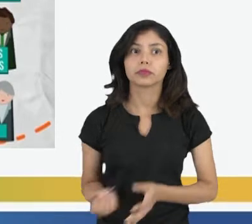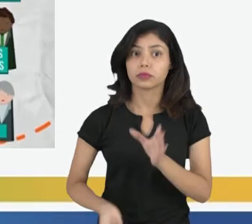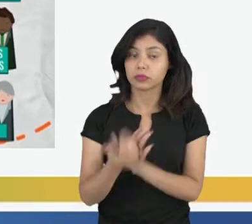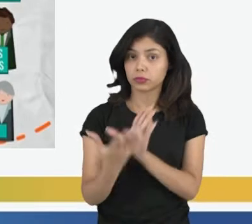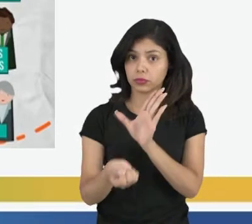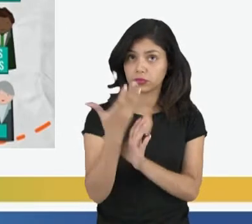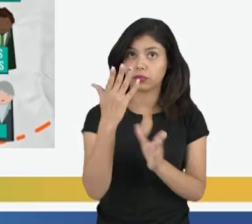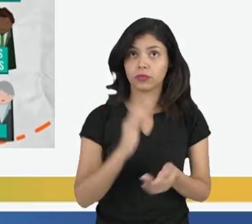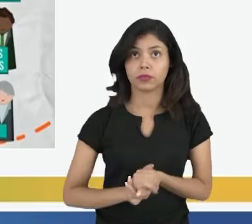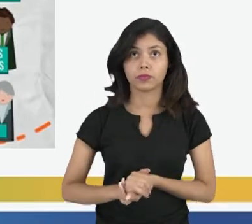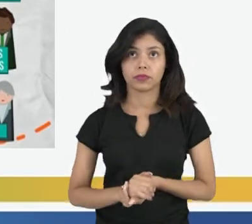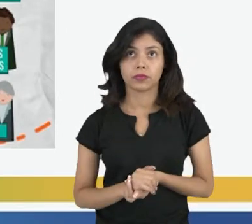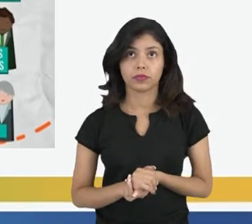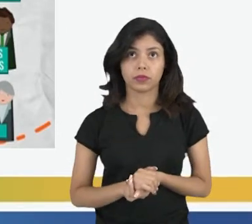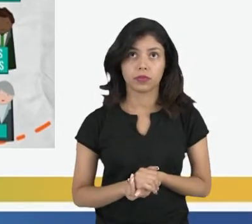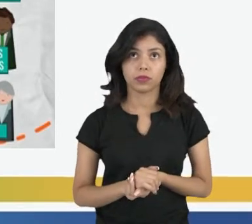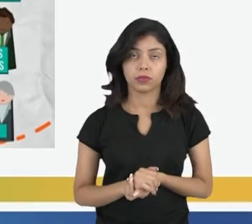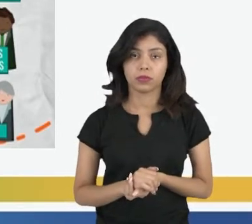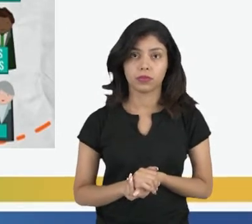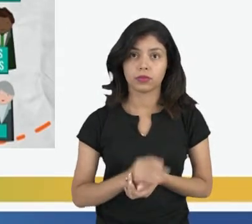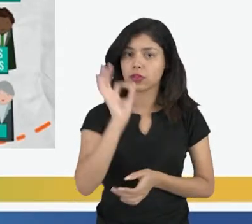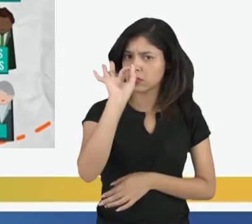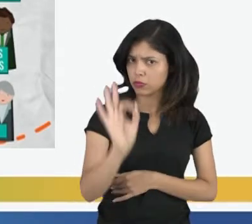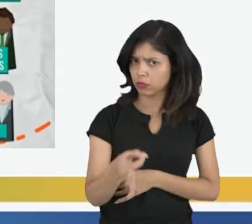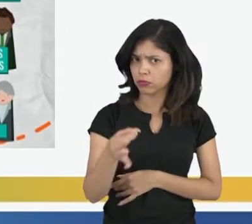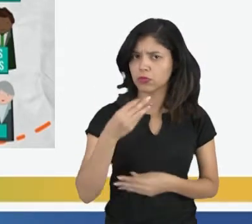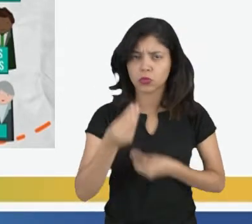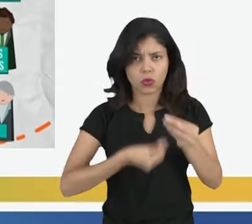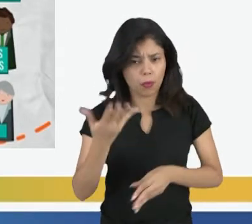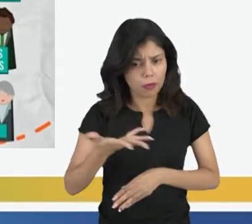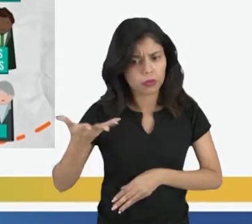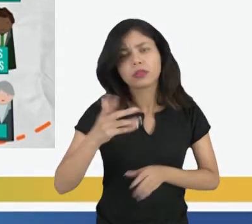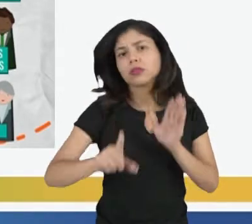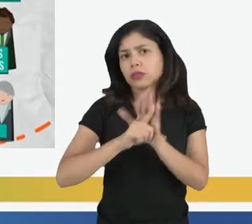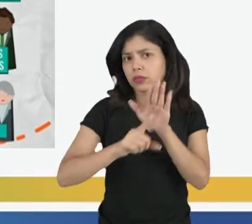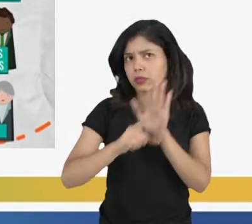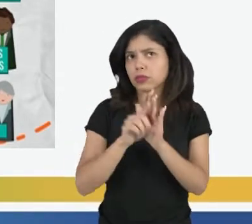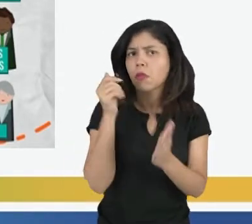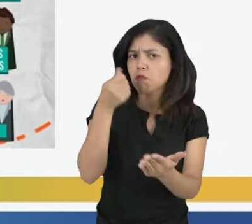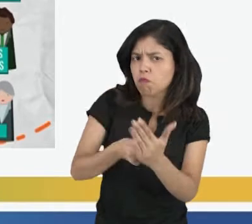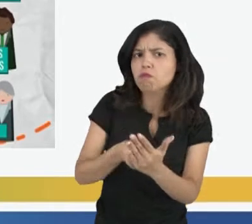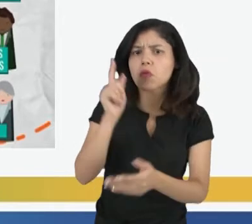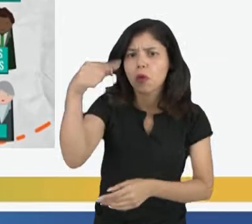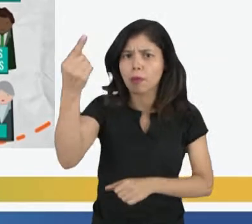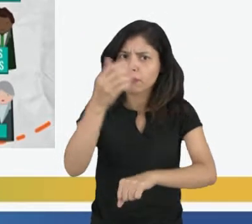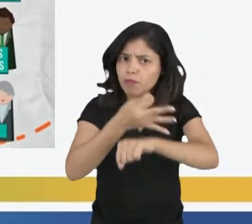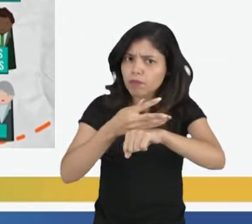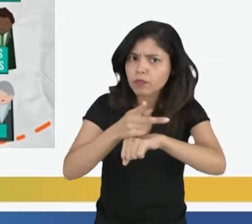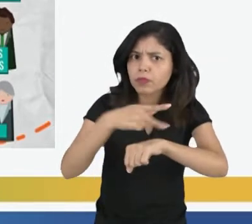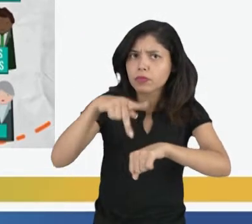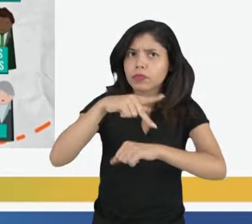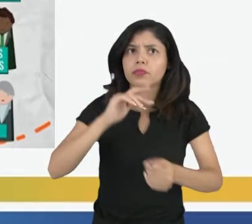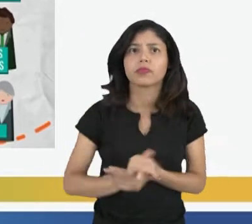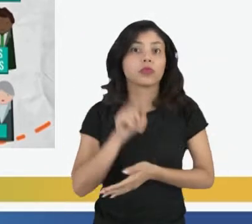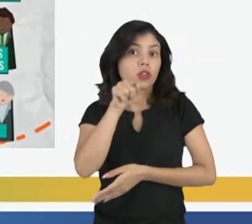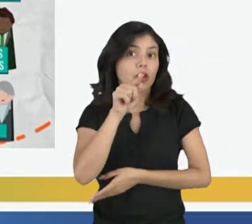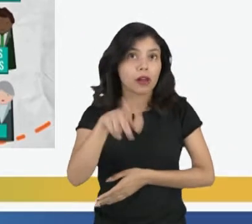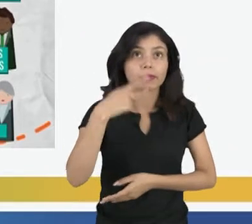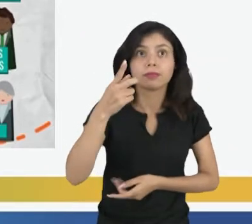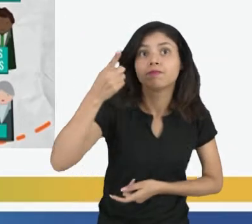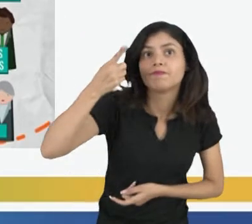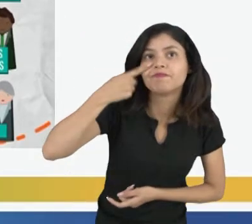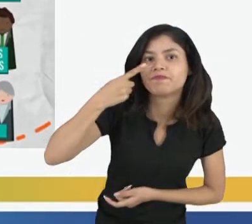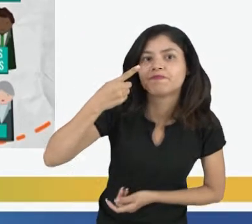projeto que não está corretíssimo com base nas leis vigentes daquele país eu queria que você desce